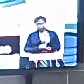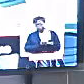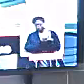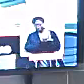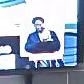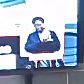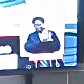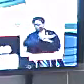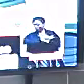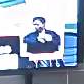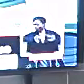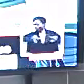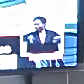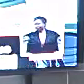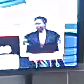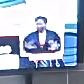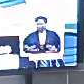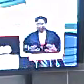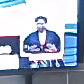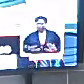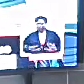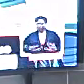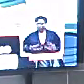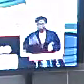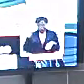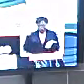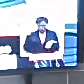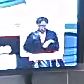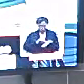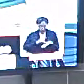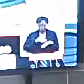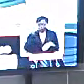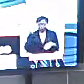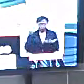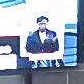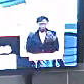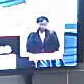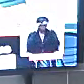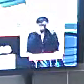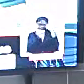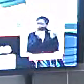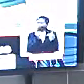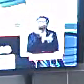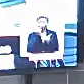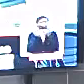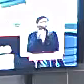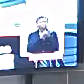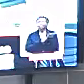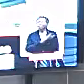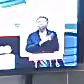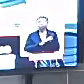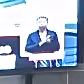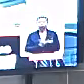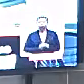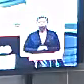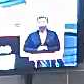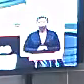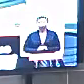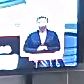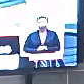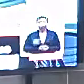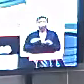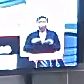são várias executadas nenhuma eu vejo aqui o trabalho vou falar Cleitinho porque semana